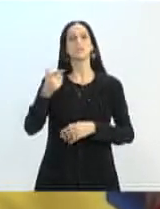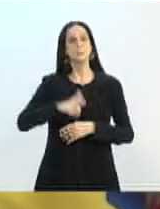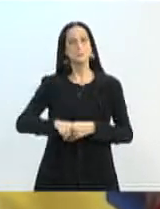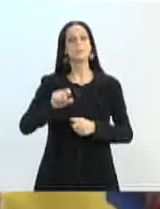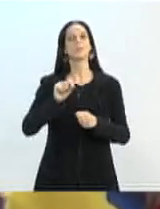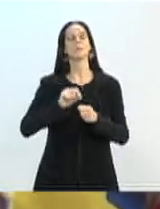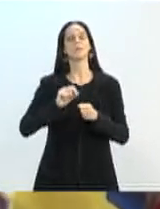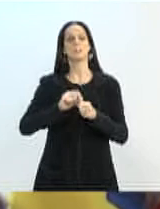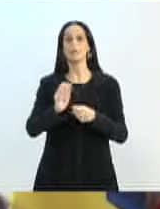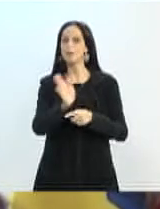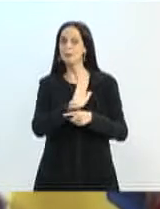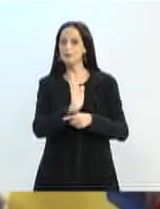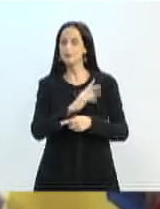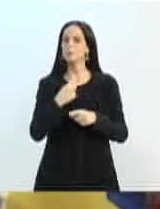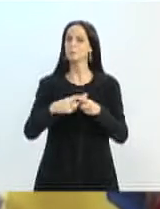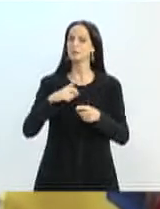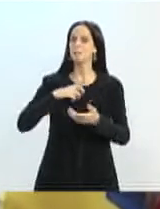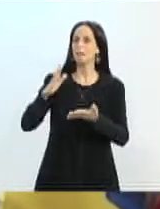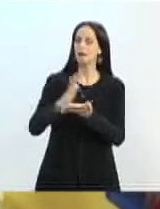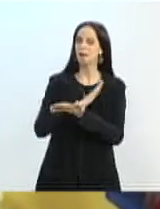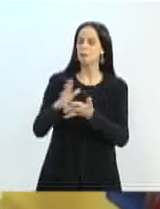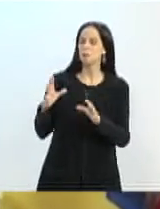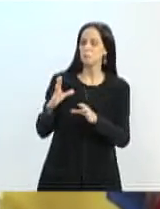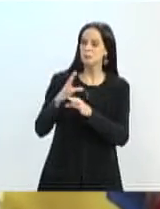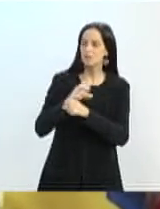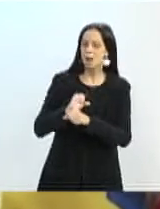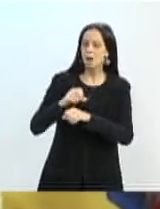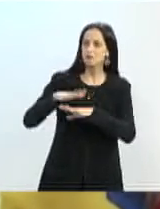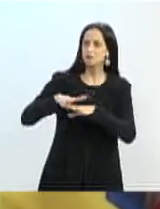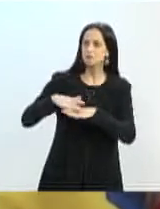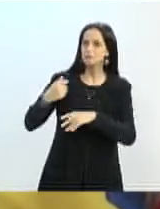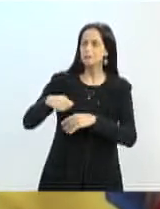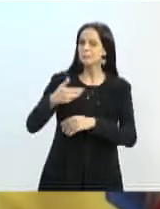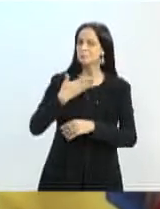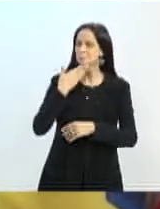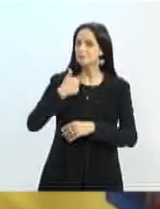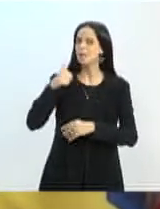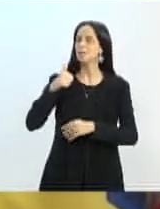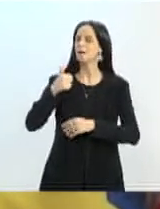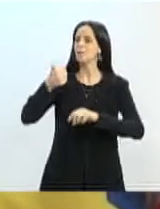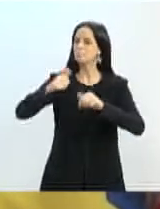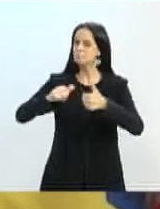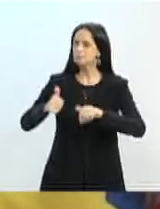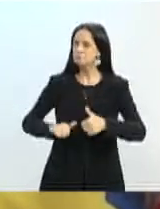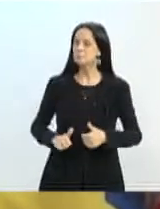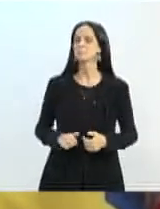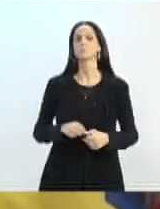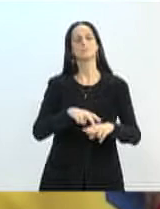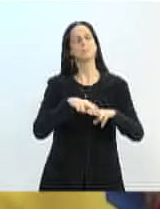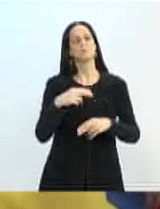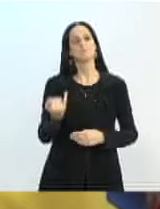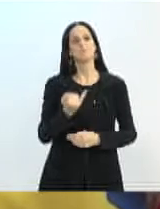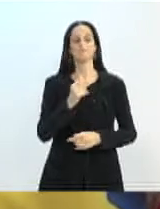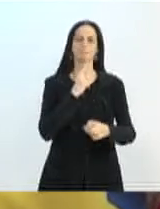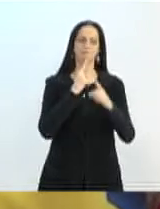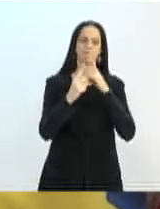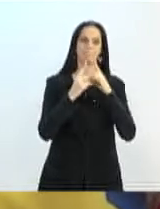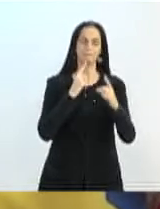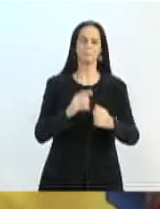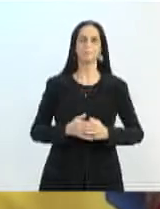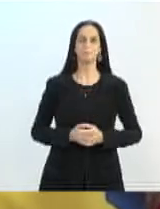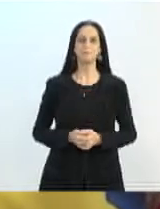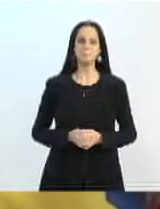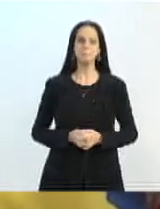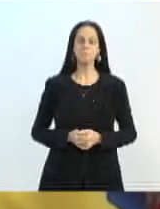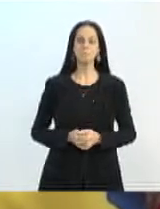tem realmente alguns cálculos ali que precisam ser olhados com mais calma, e é por isso a importância do diálogo. Também, da mesma forma, não